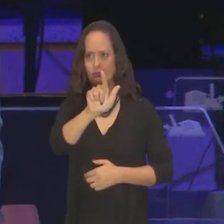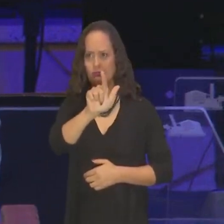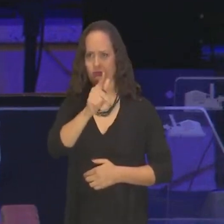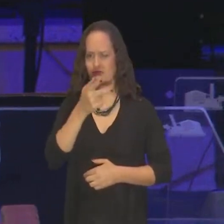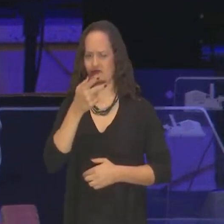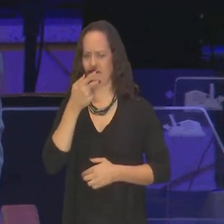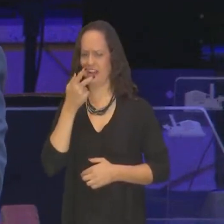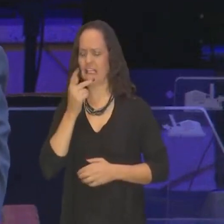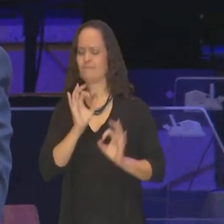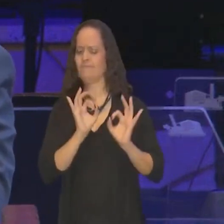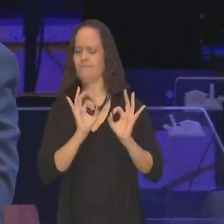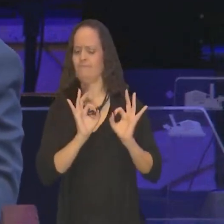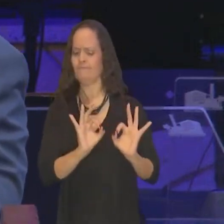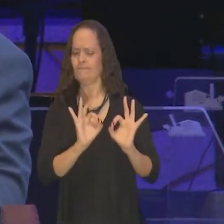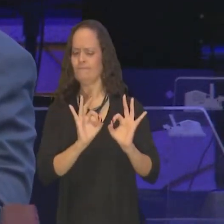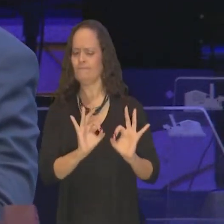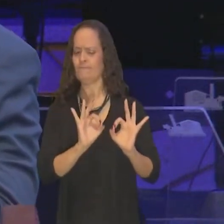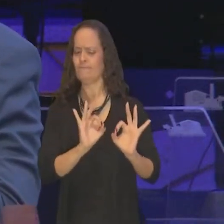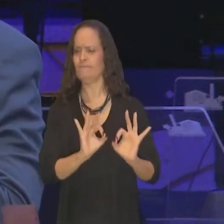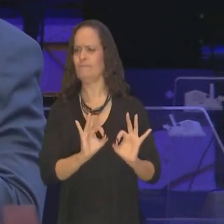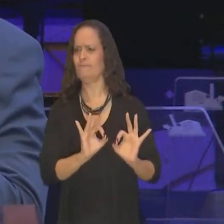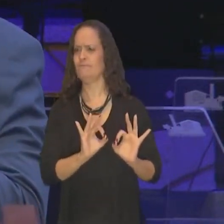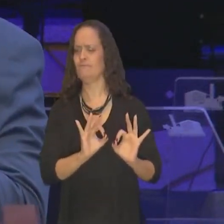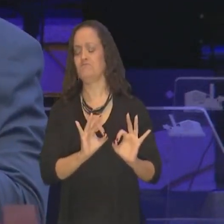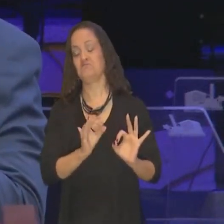podemos afirmar isso com toda certeza,